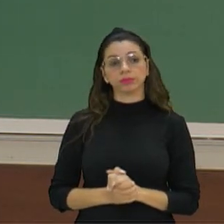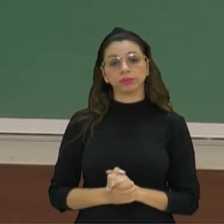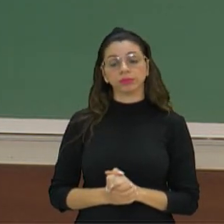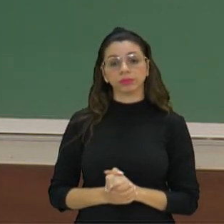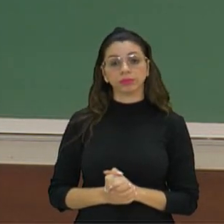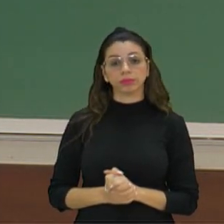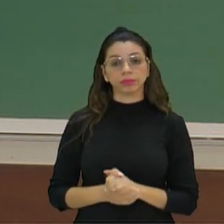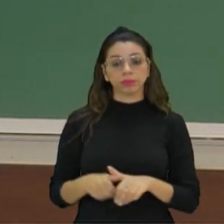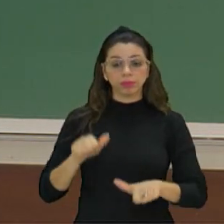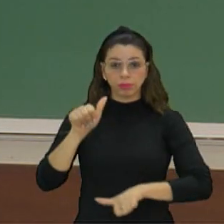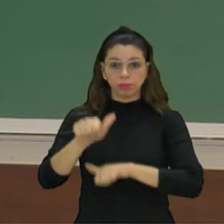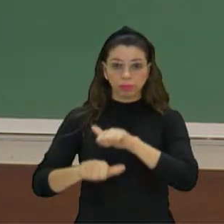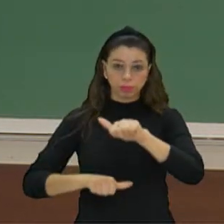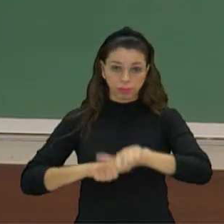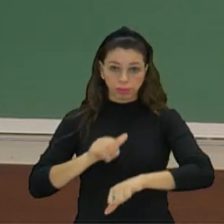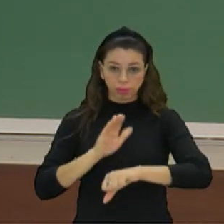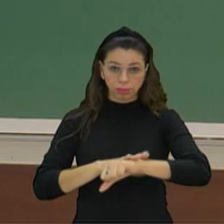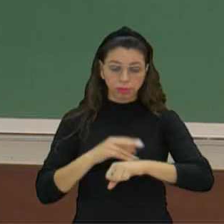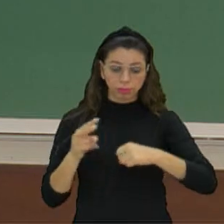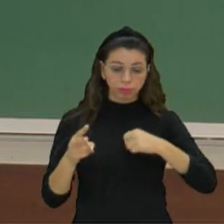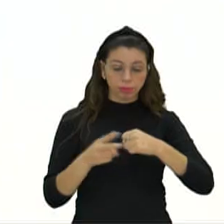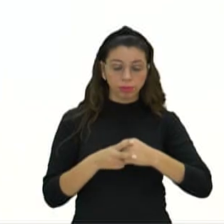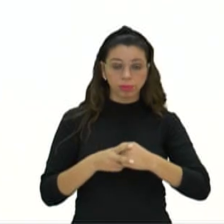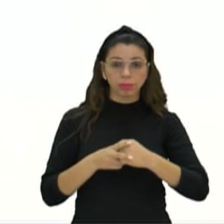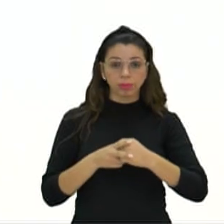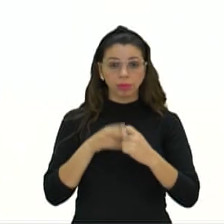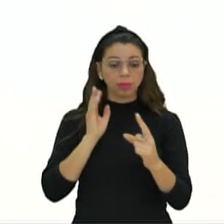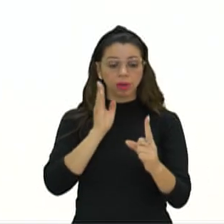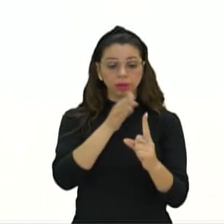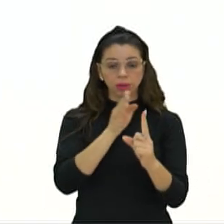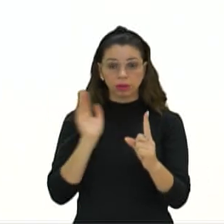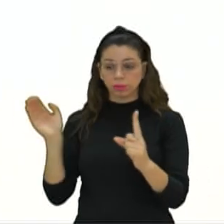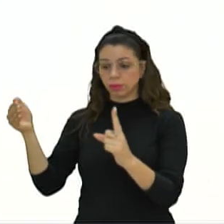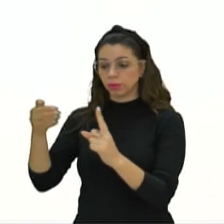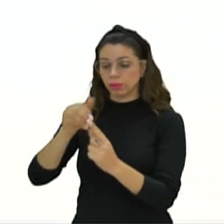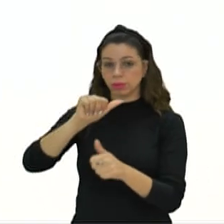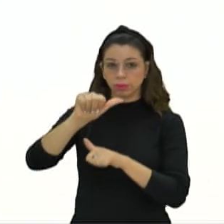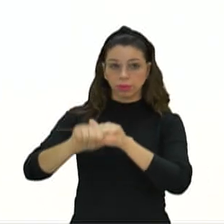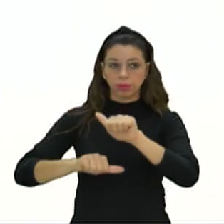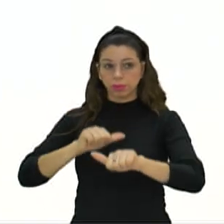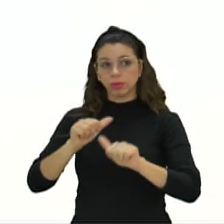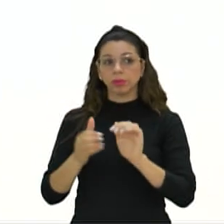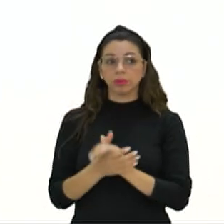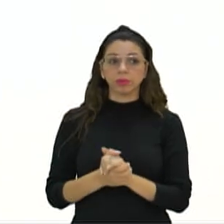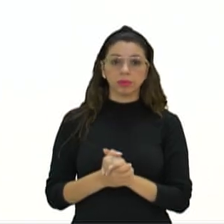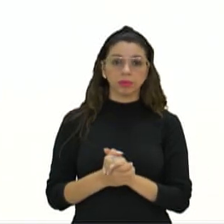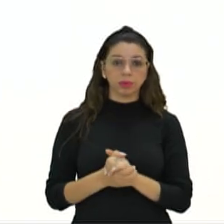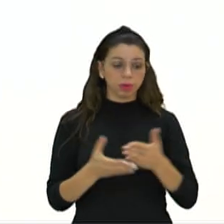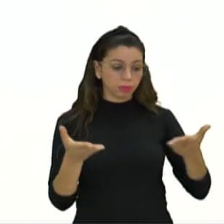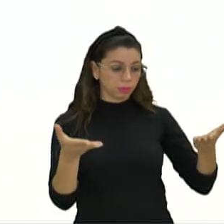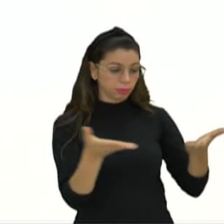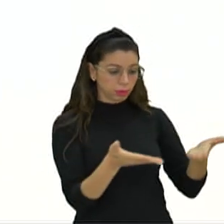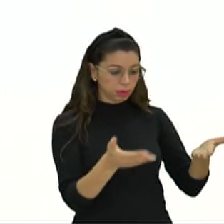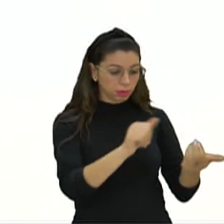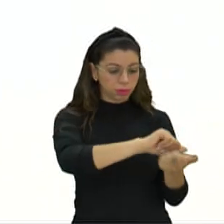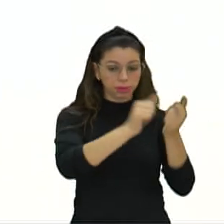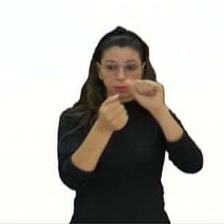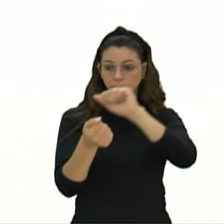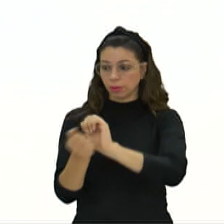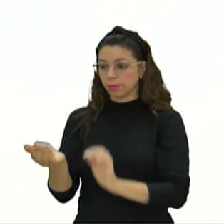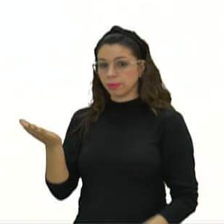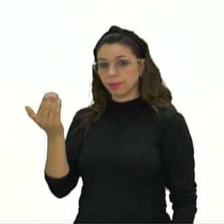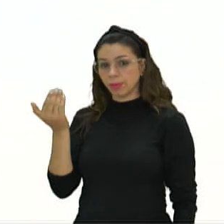de alguns tempos verbais do discurso direto para o indireto. Quando está no presente, vai para passado. Quando está no passado,